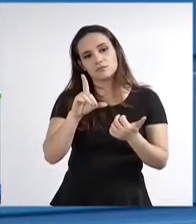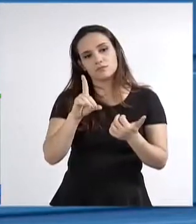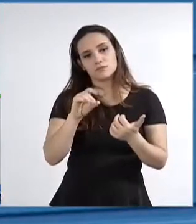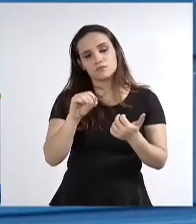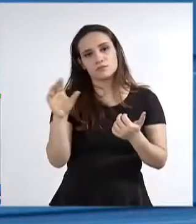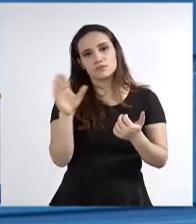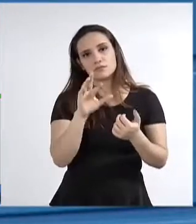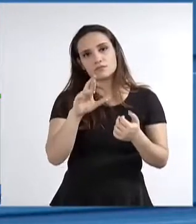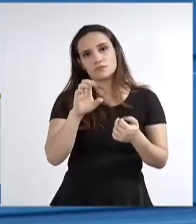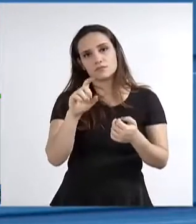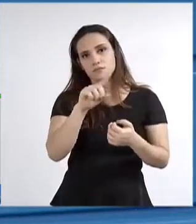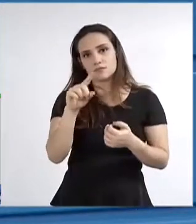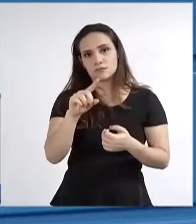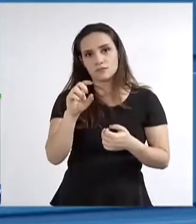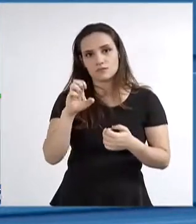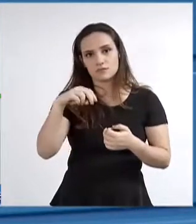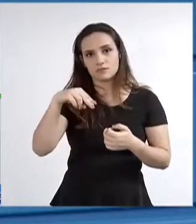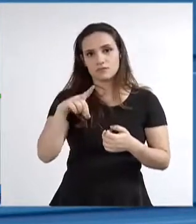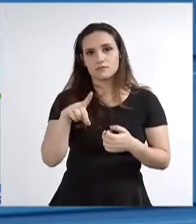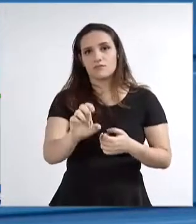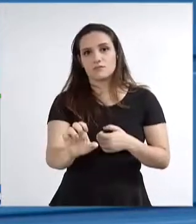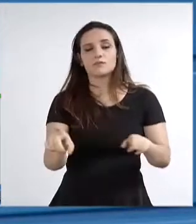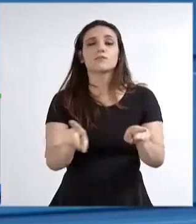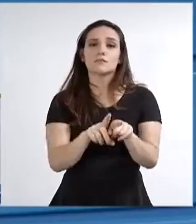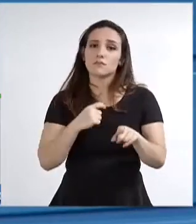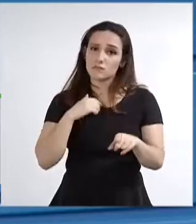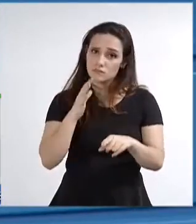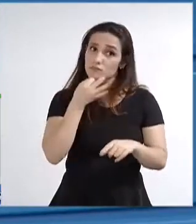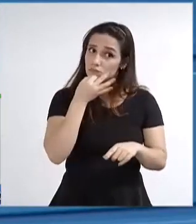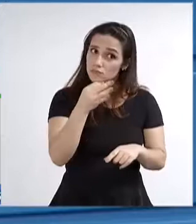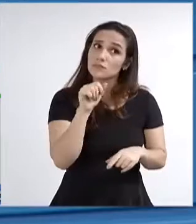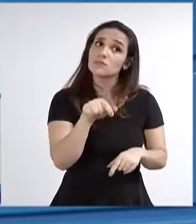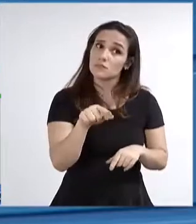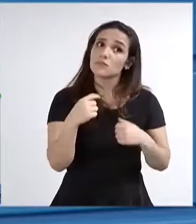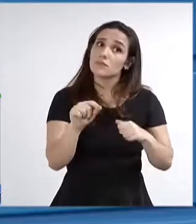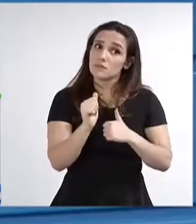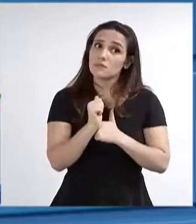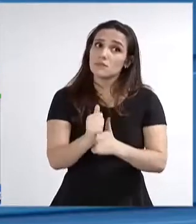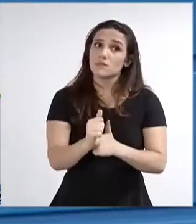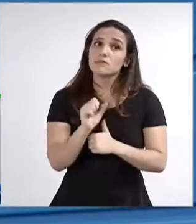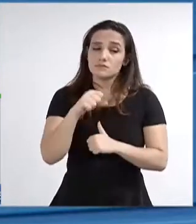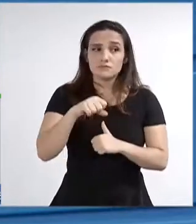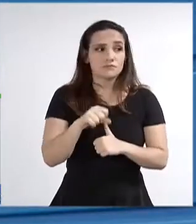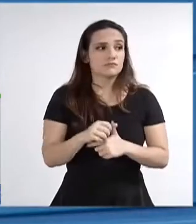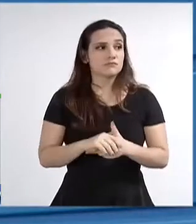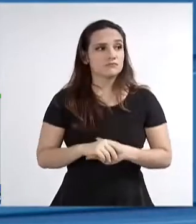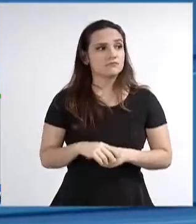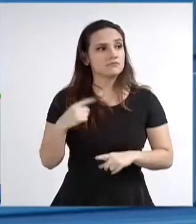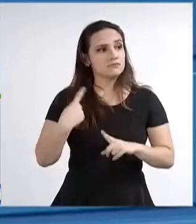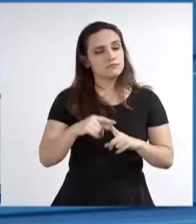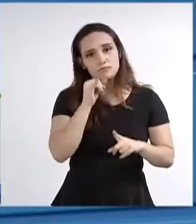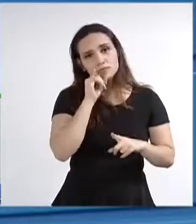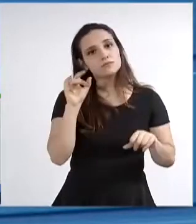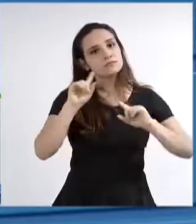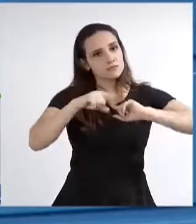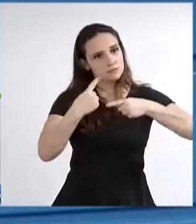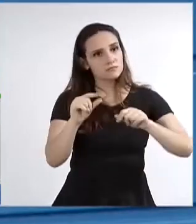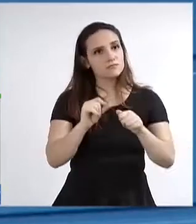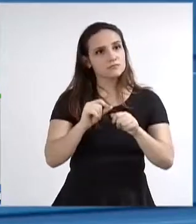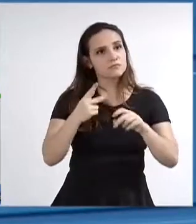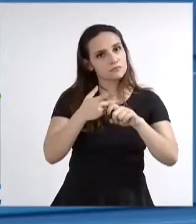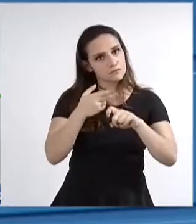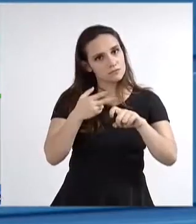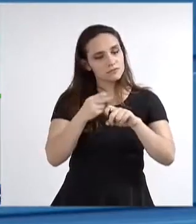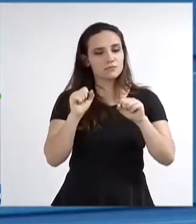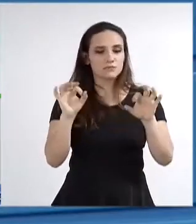disso, sabe muito bem, eu já sugeri a ele essa situação, que depois que a caravana